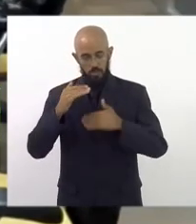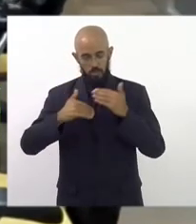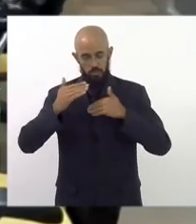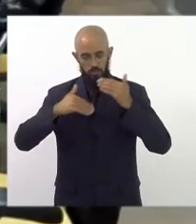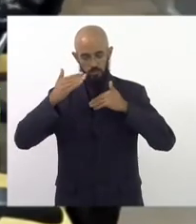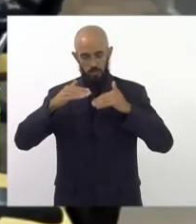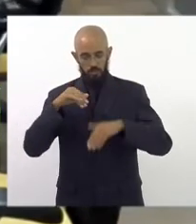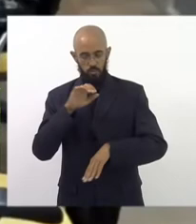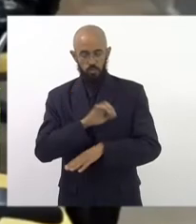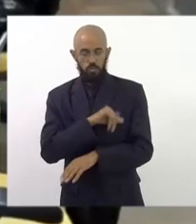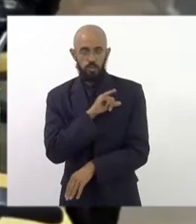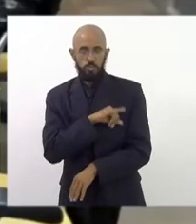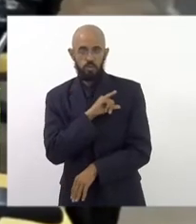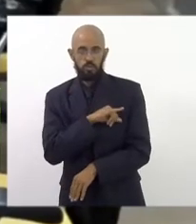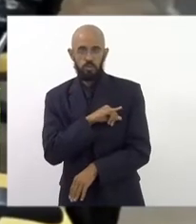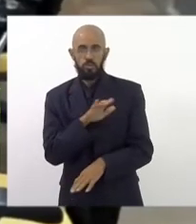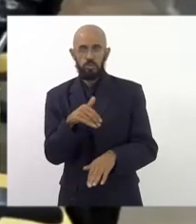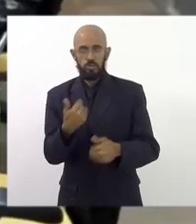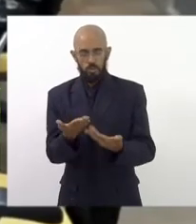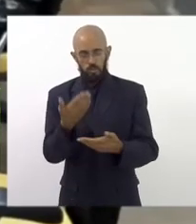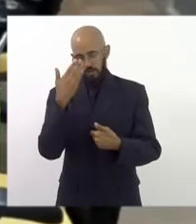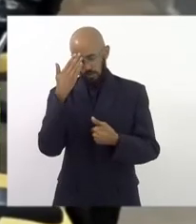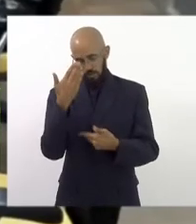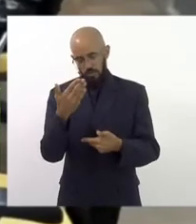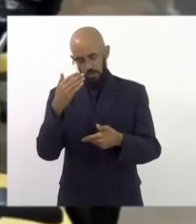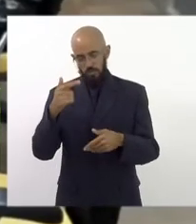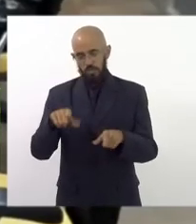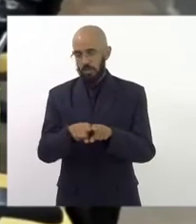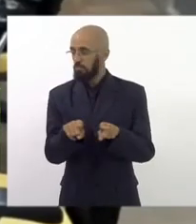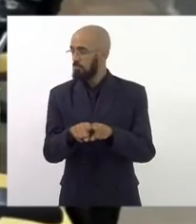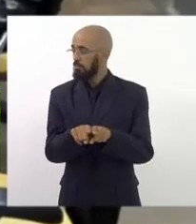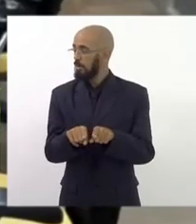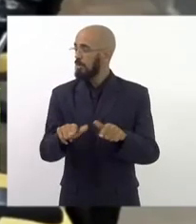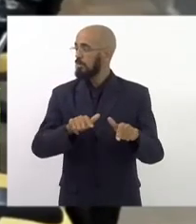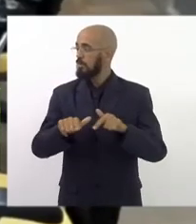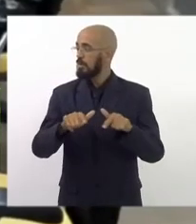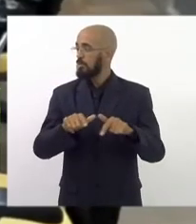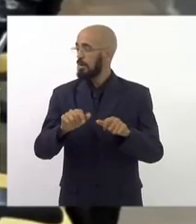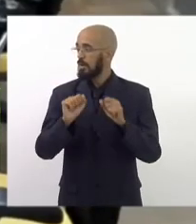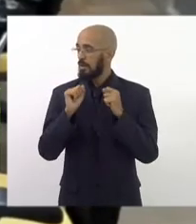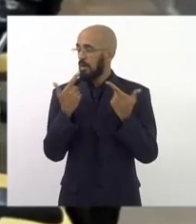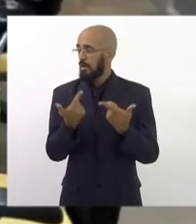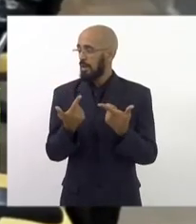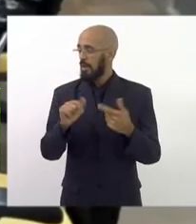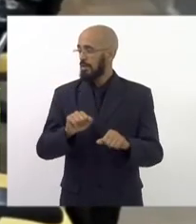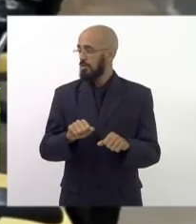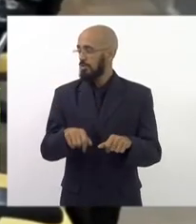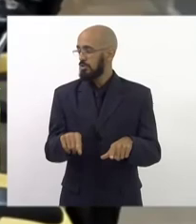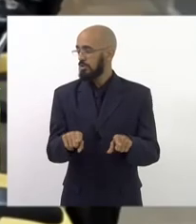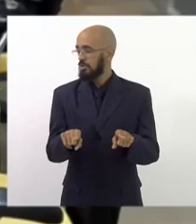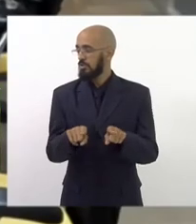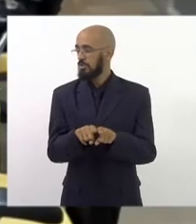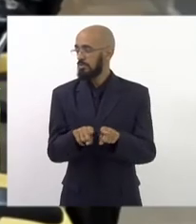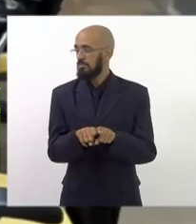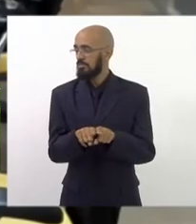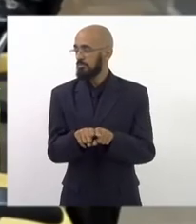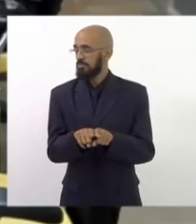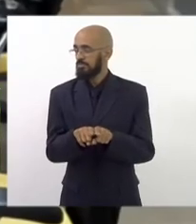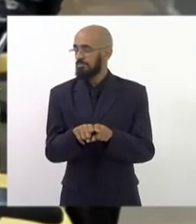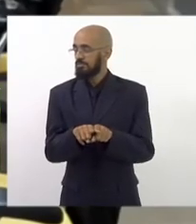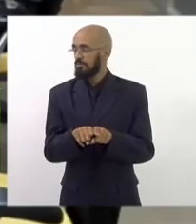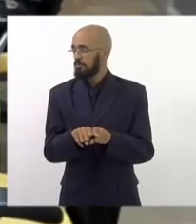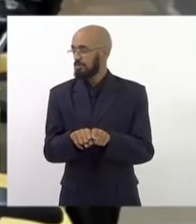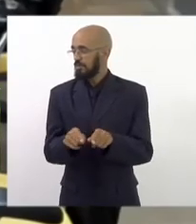Rio de Janeiro. Então, mais uma vez, agradecendo também o trabalho da Assembleia Legislativa, que tem sido parceira